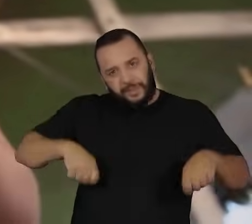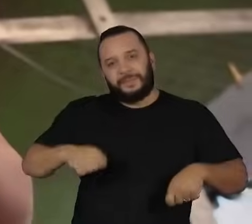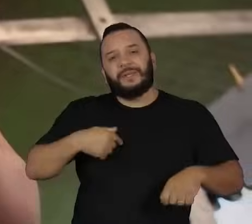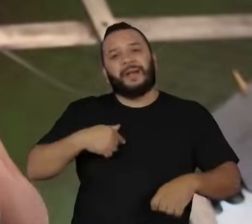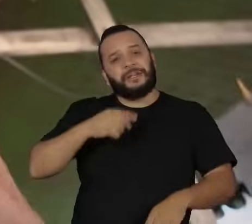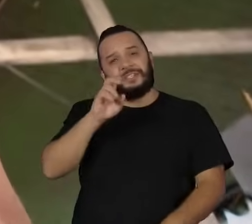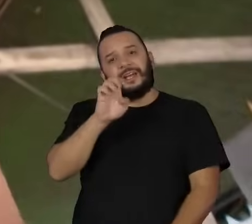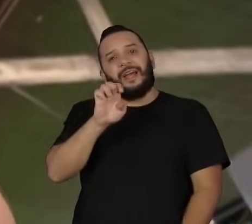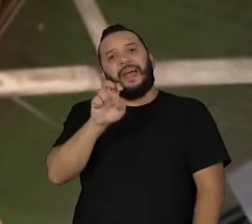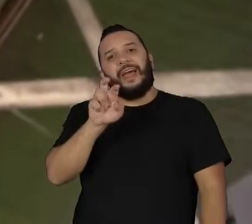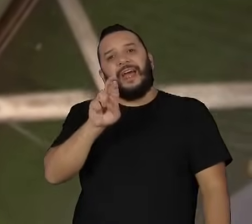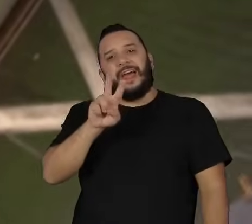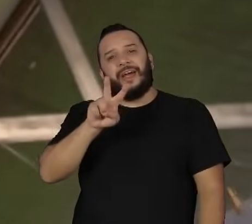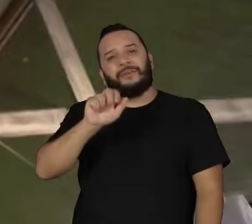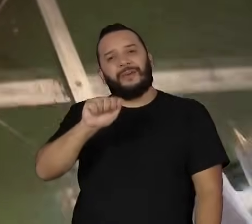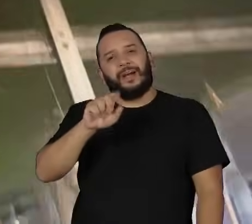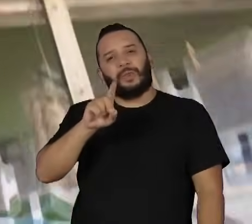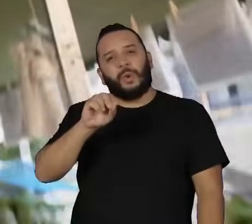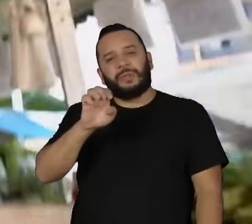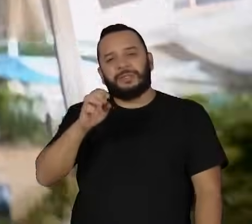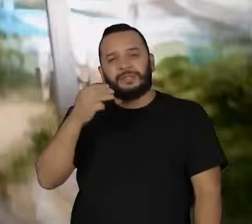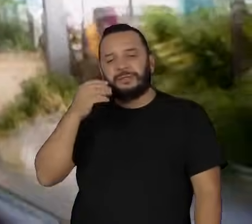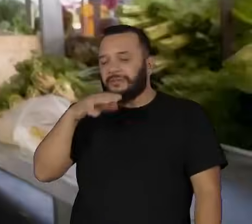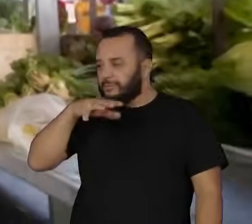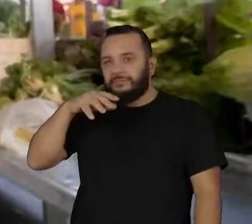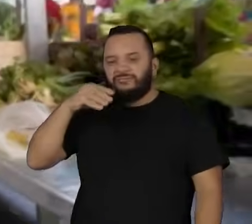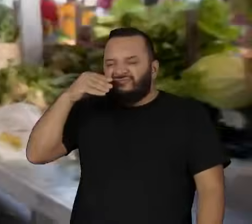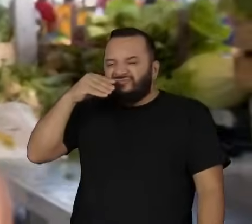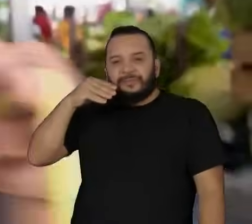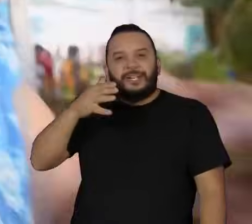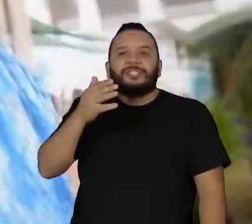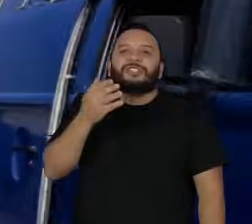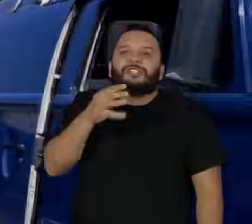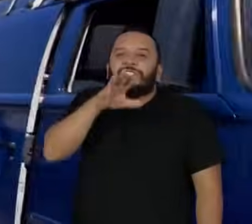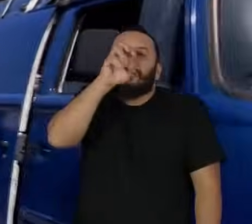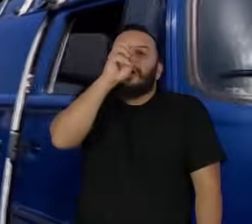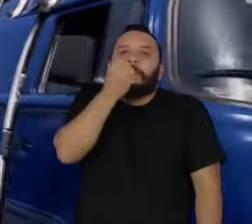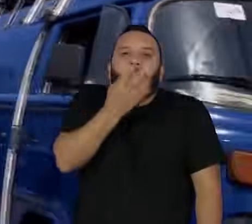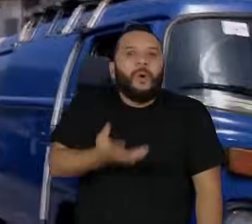doce cheirosa. Nossa, tá cheirosa mesmo. Cheirosa, dá.